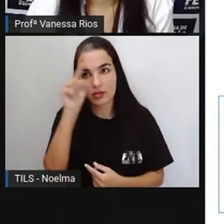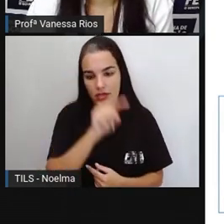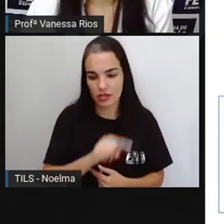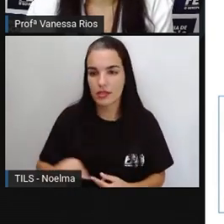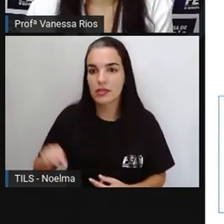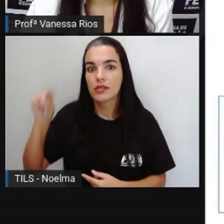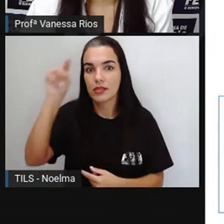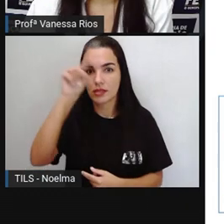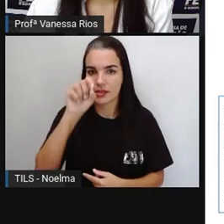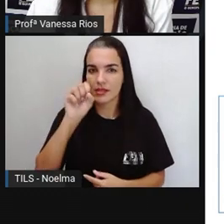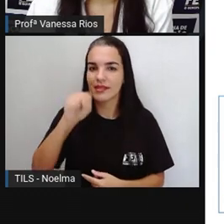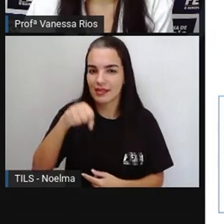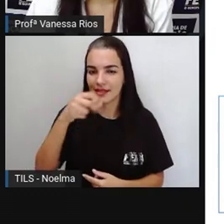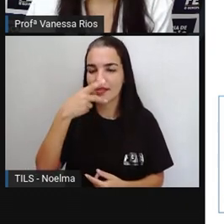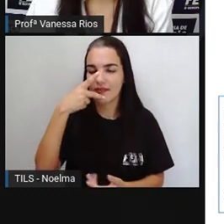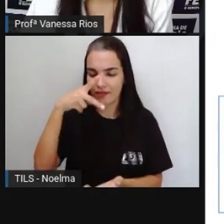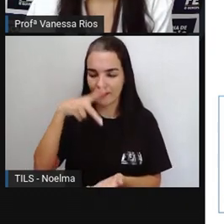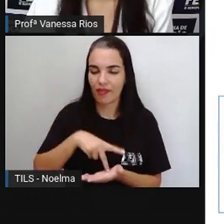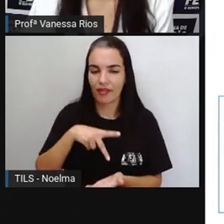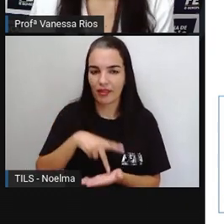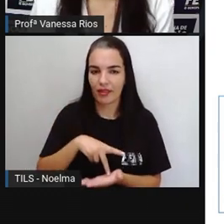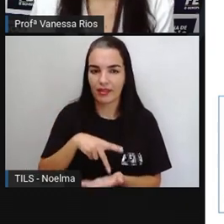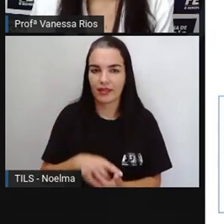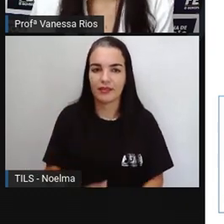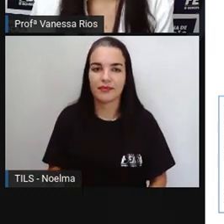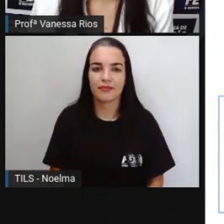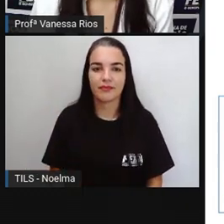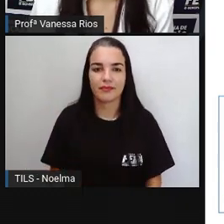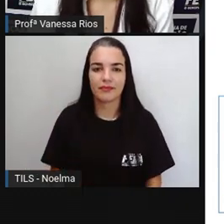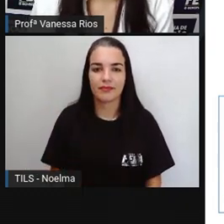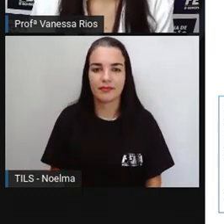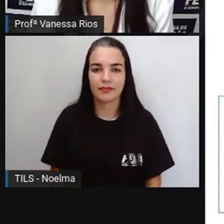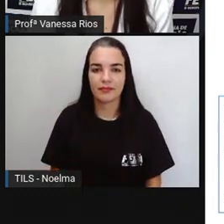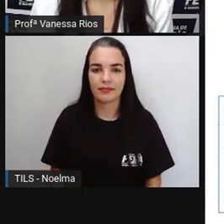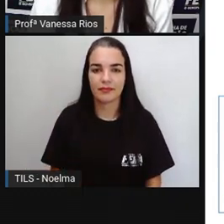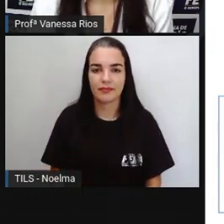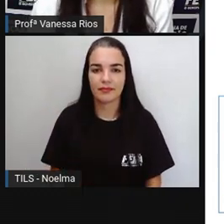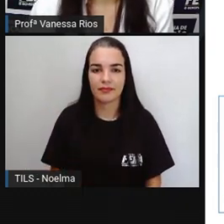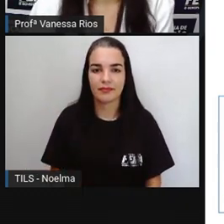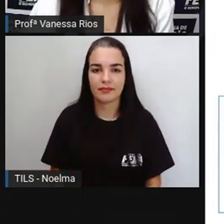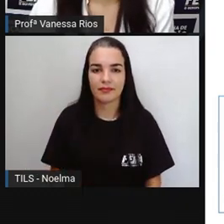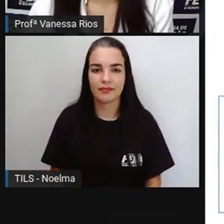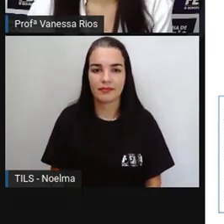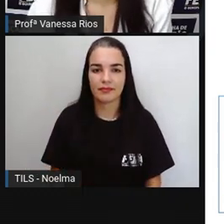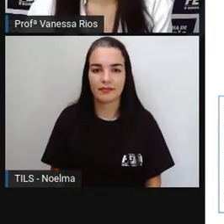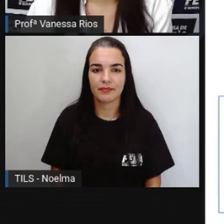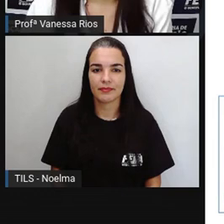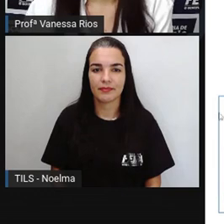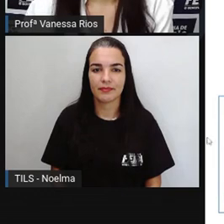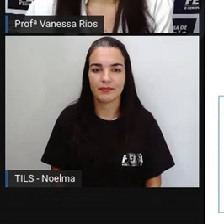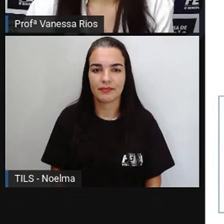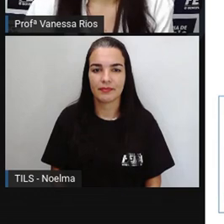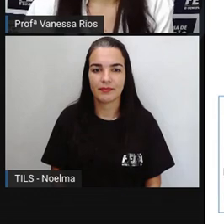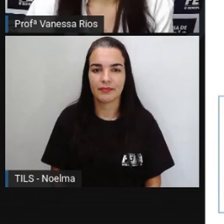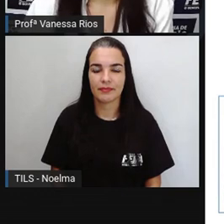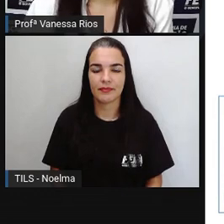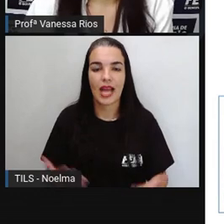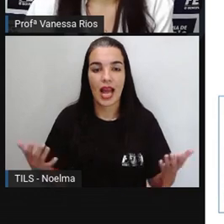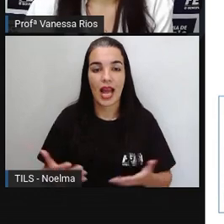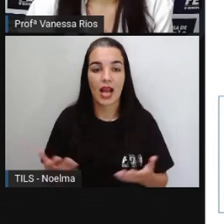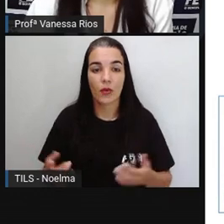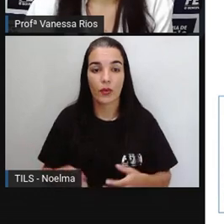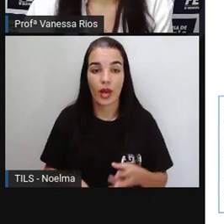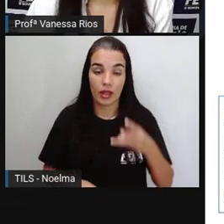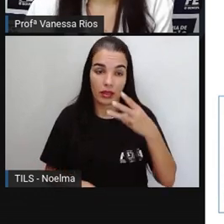círculos. Então, sim, tem face circular. Essa afirmativa, então, também é verdadeira. Agora, a